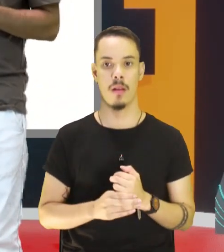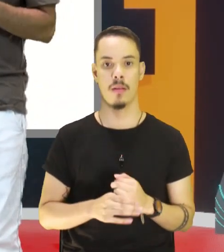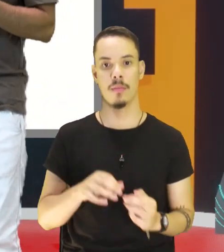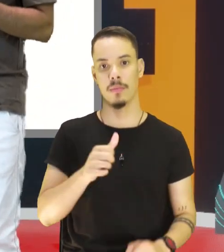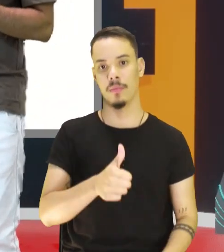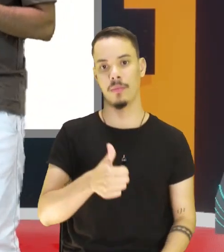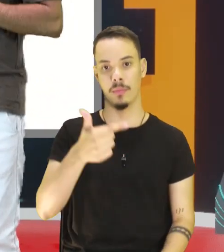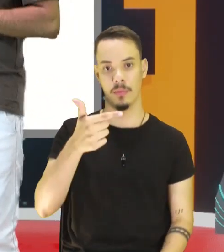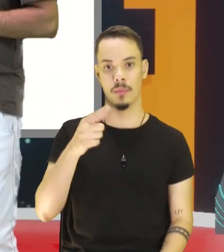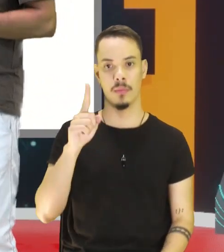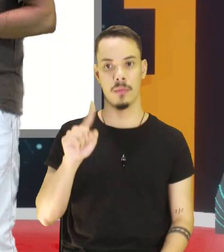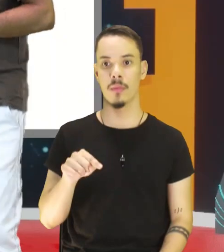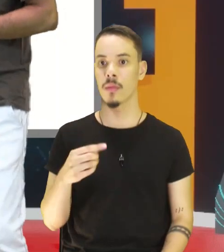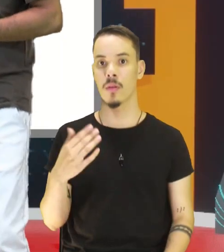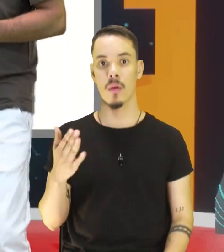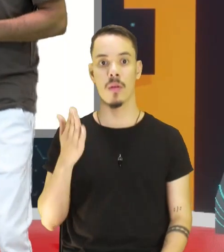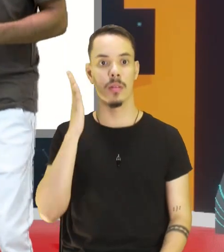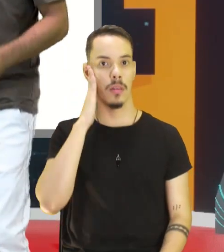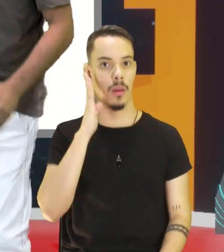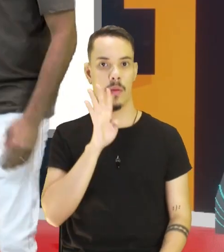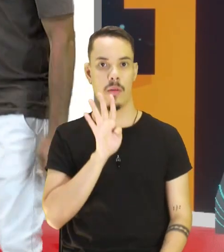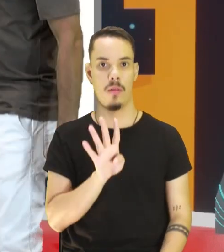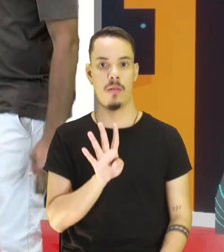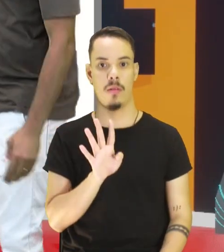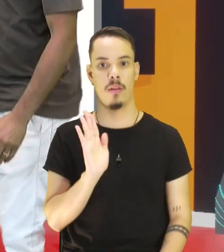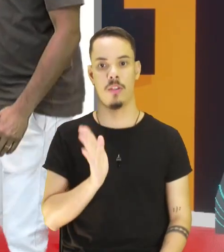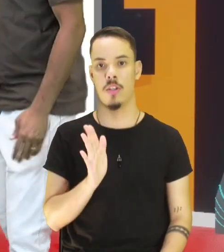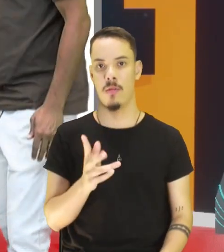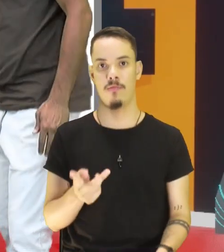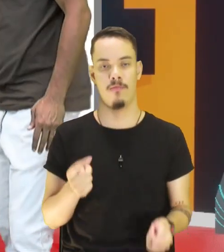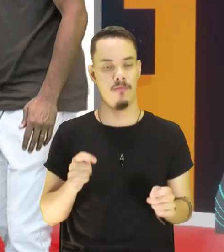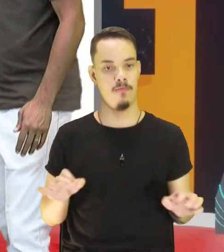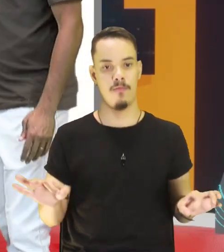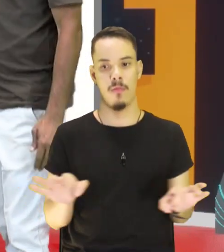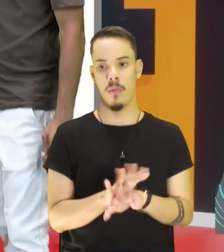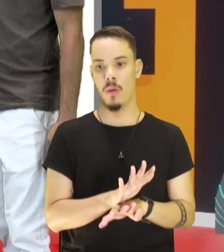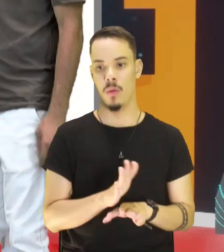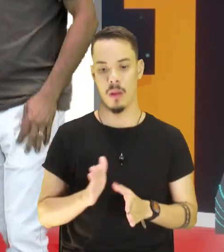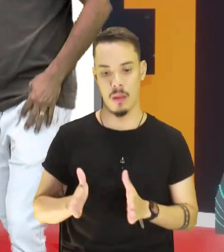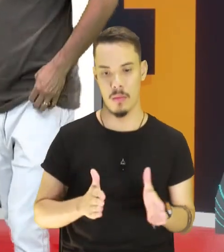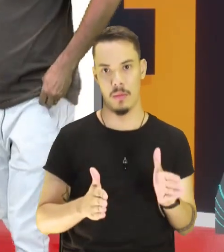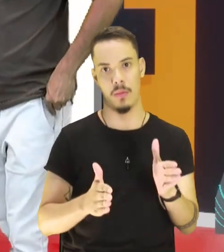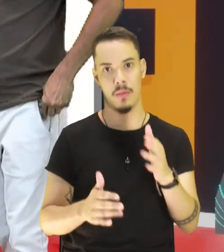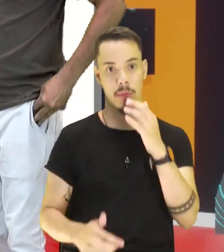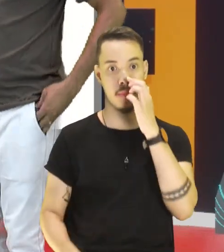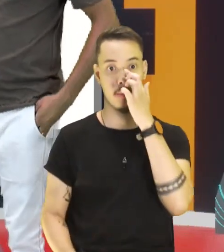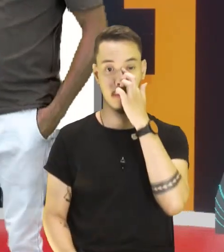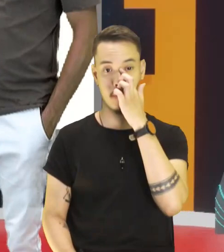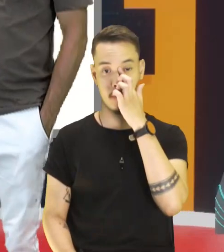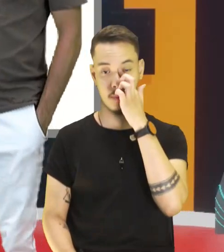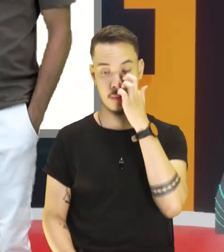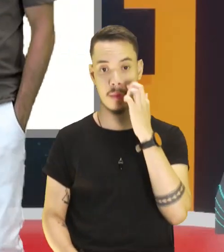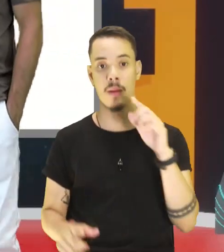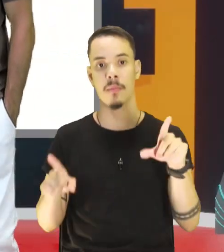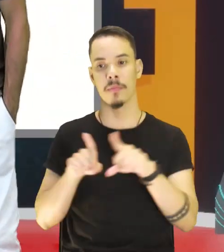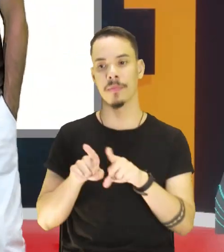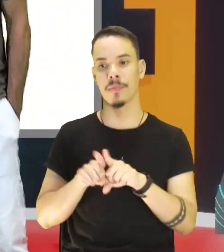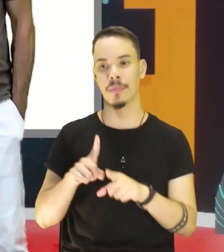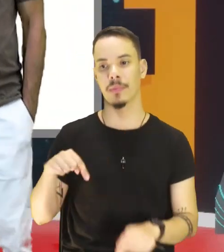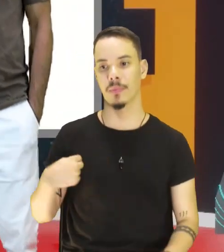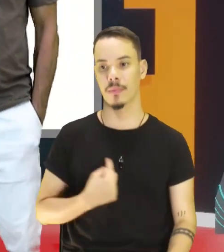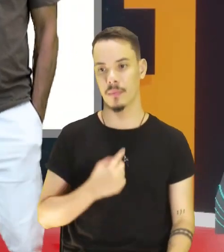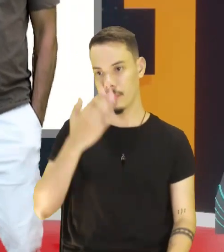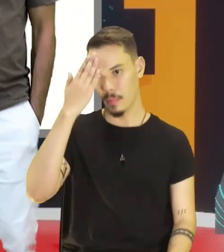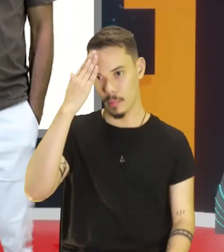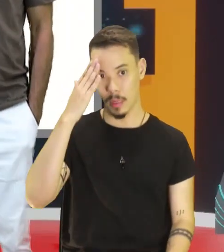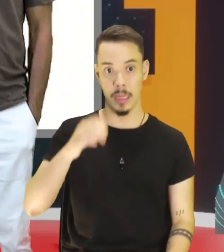é 3 vezes 4. Já sei que é 4. Já economizo um bom caminho. Aqui a gente está vendo situações já aplicadas